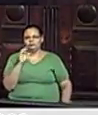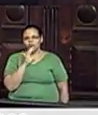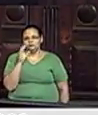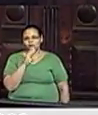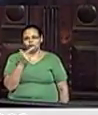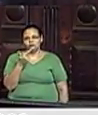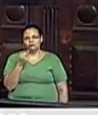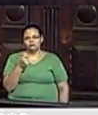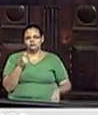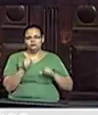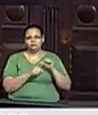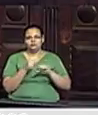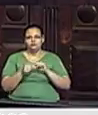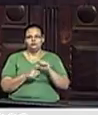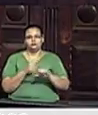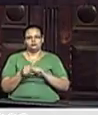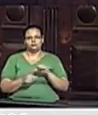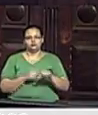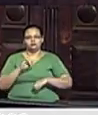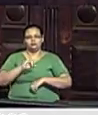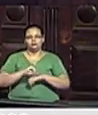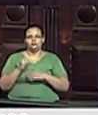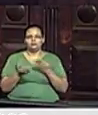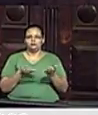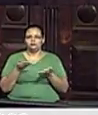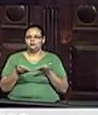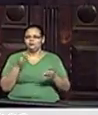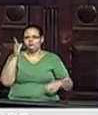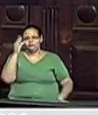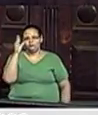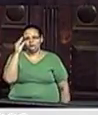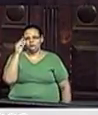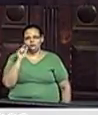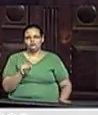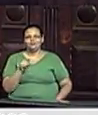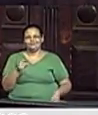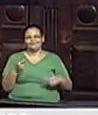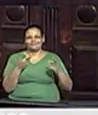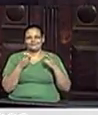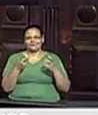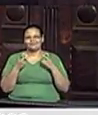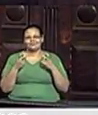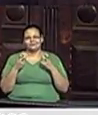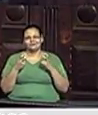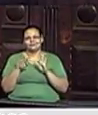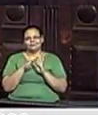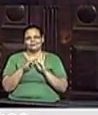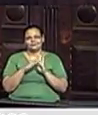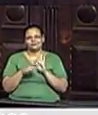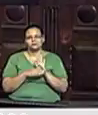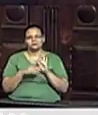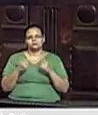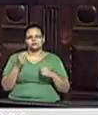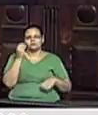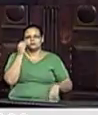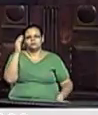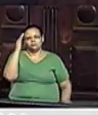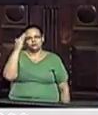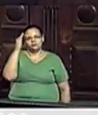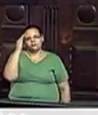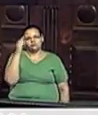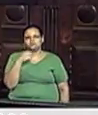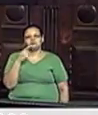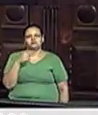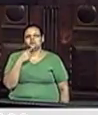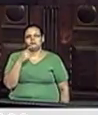20 serão transformadas em postos de atendimento. O que é curioso é que quando você percebe os critérios, ou tenta entender os critérios você